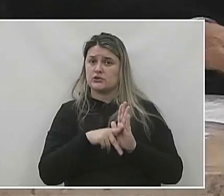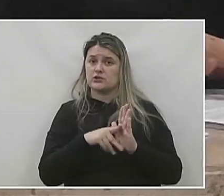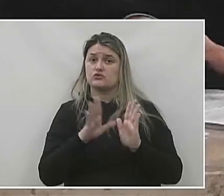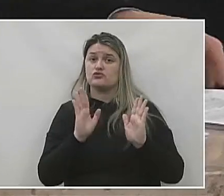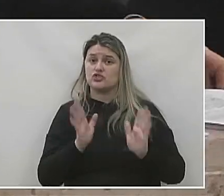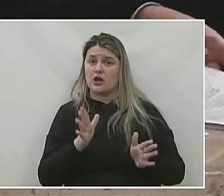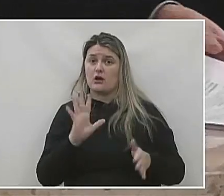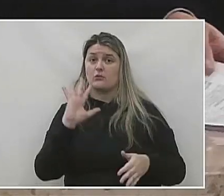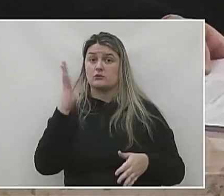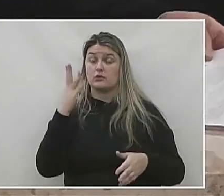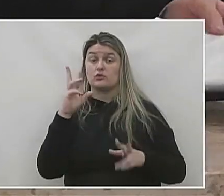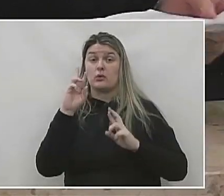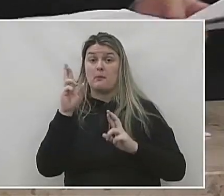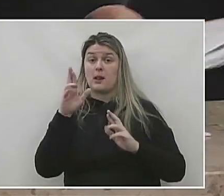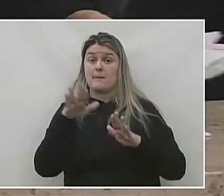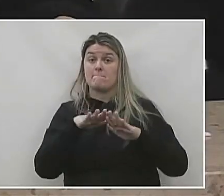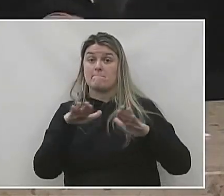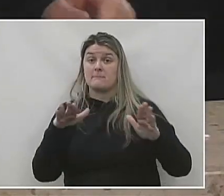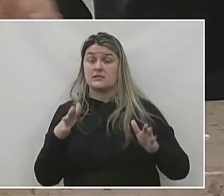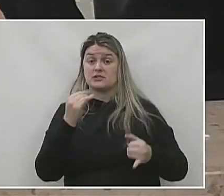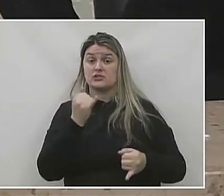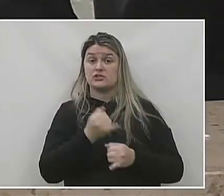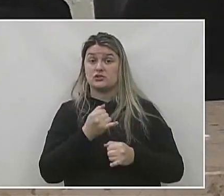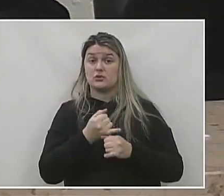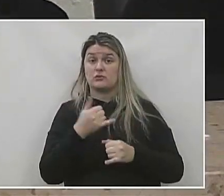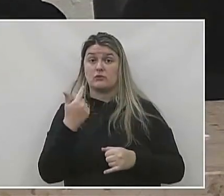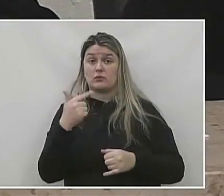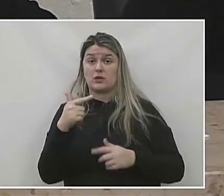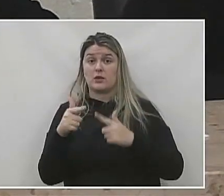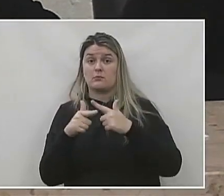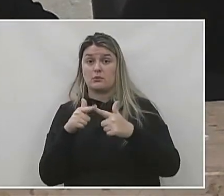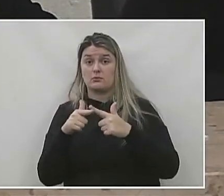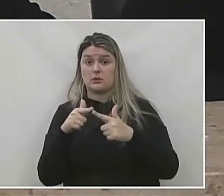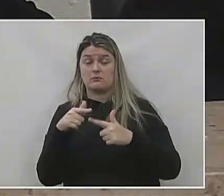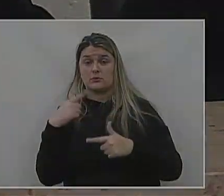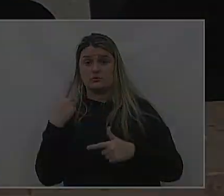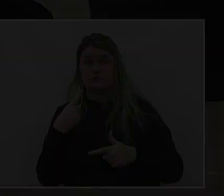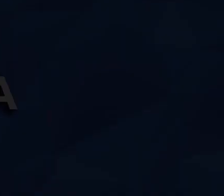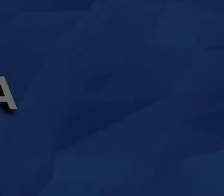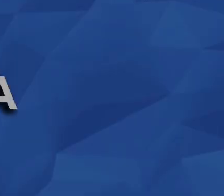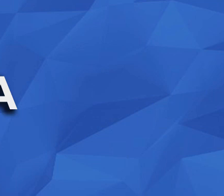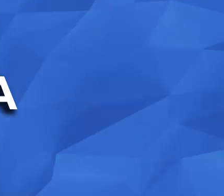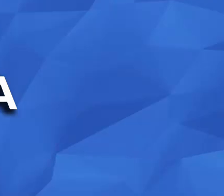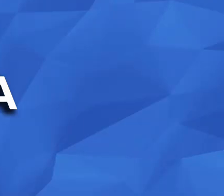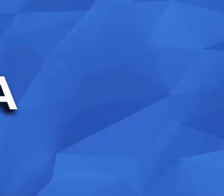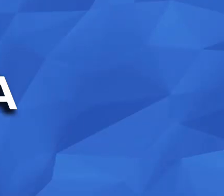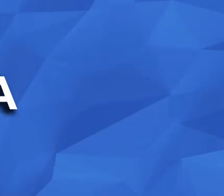Tomara que a mesa diretora não tenha problema jurídico, certo? Obrigado.